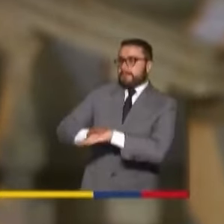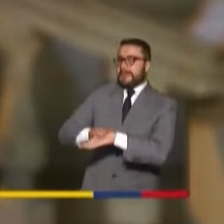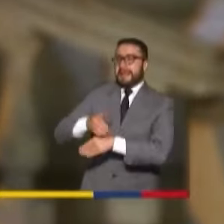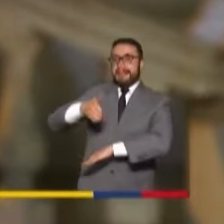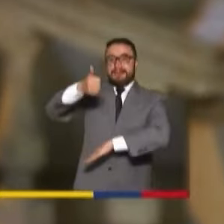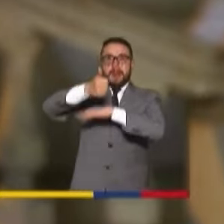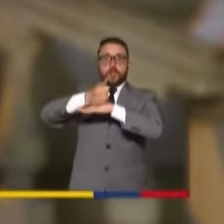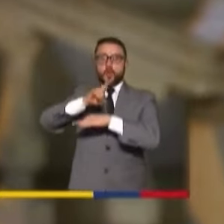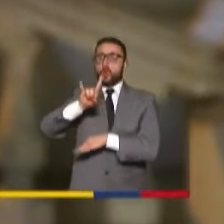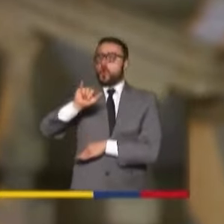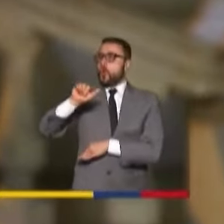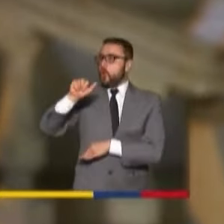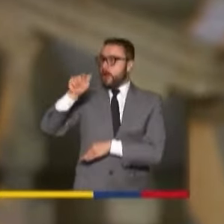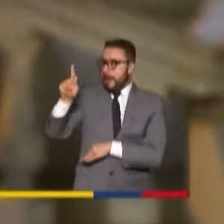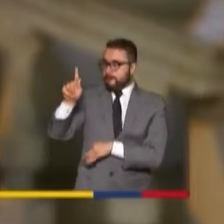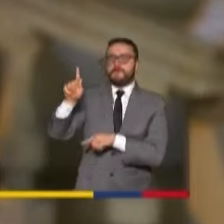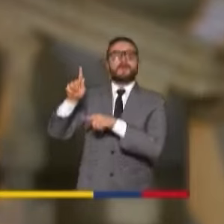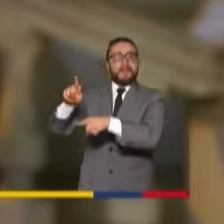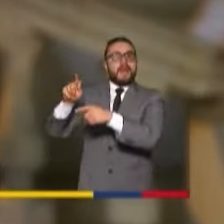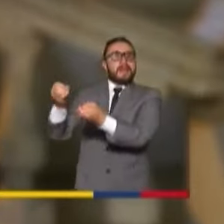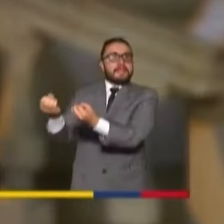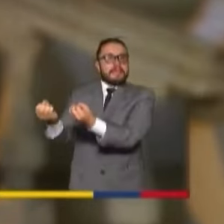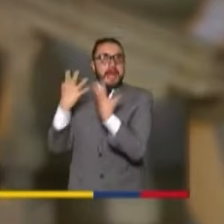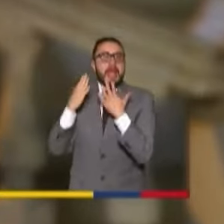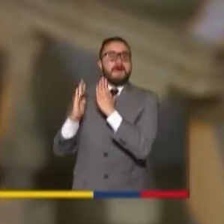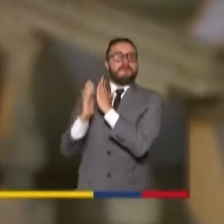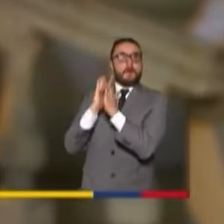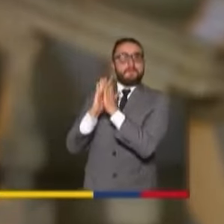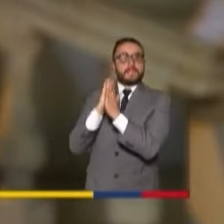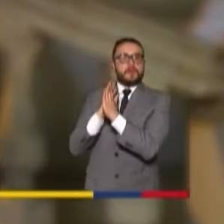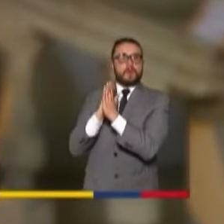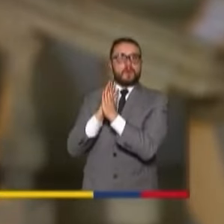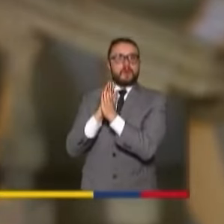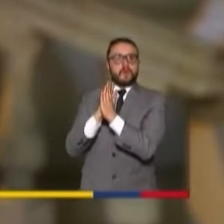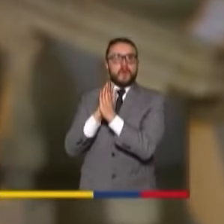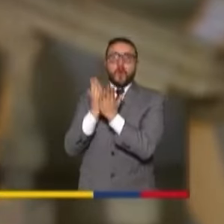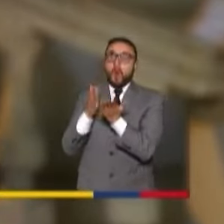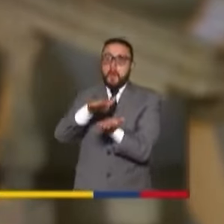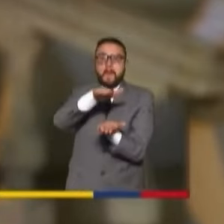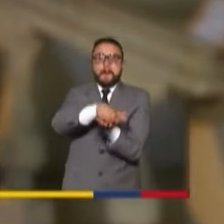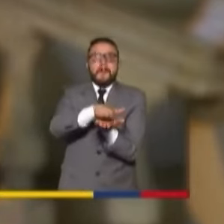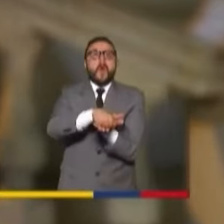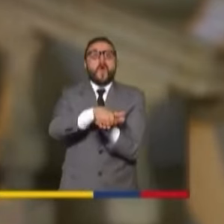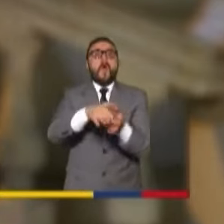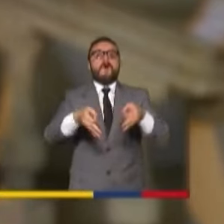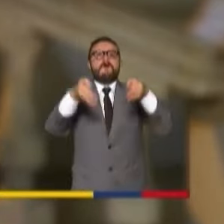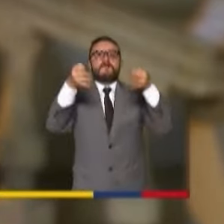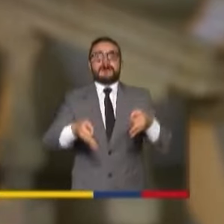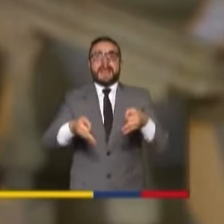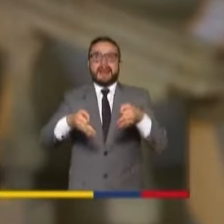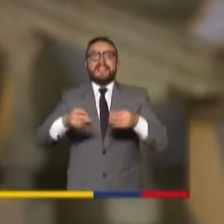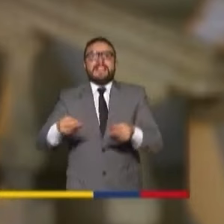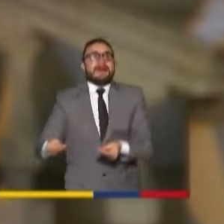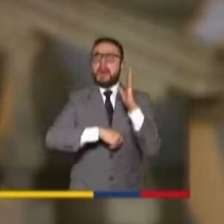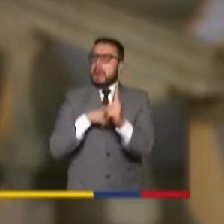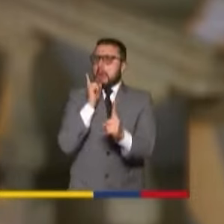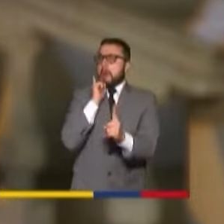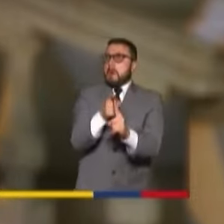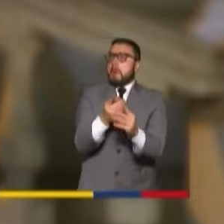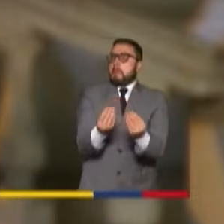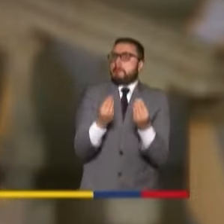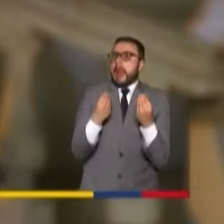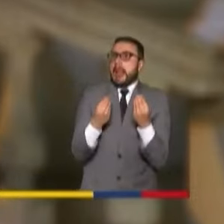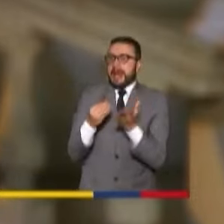agora o Lula, sabe aquele ditado, cuspi no prato que comeu? O Lula pedindo ata da